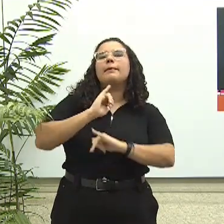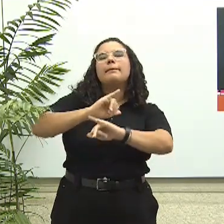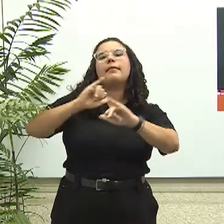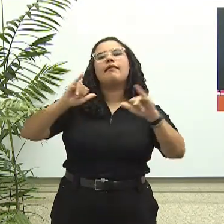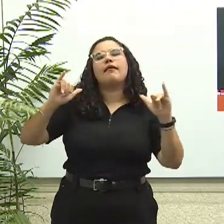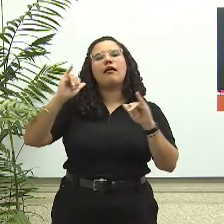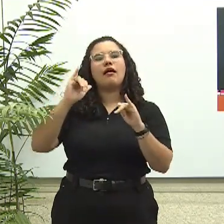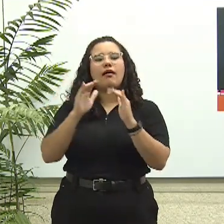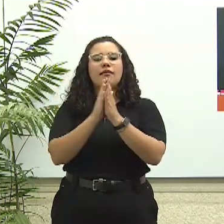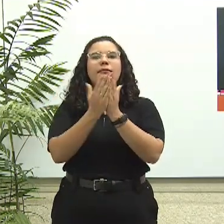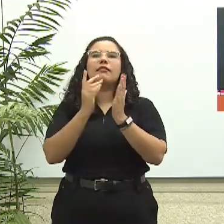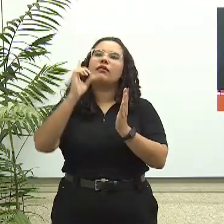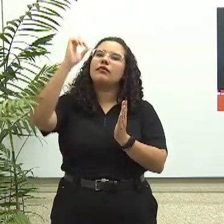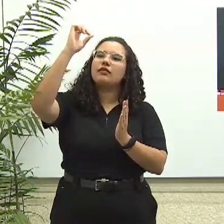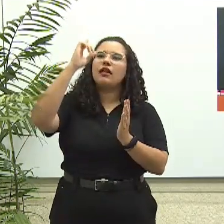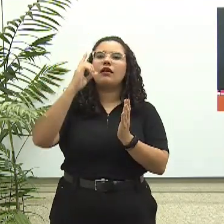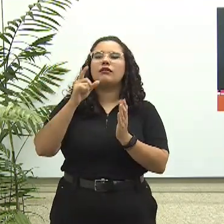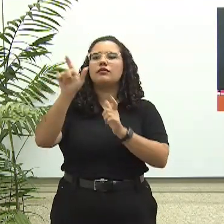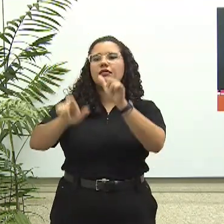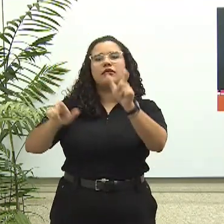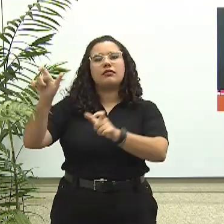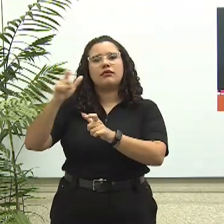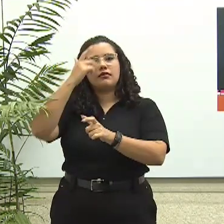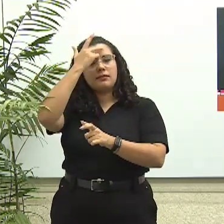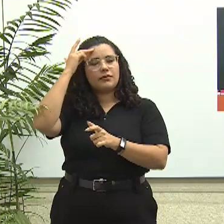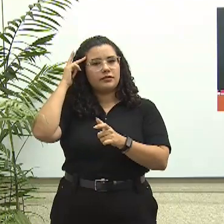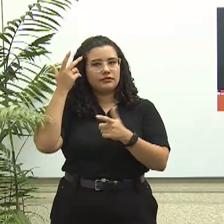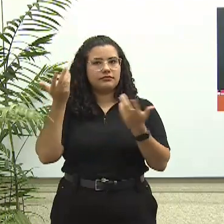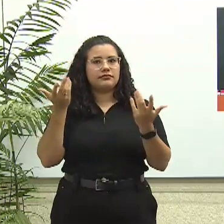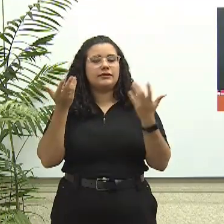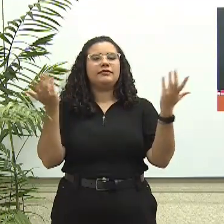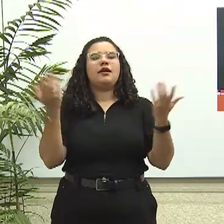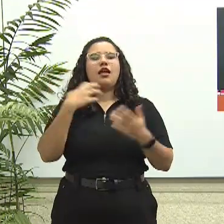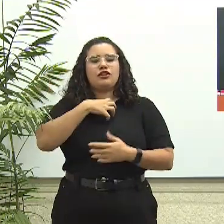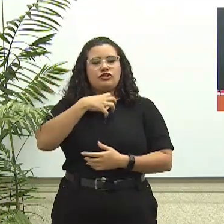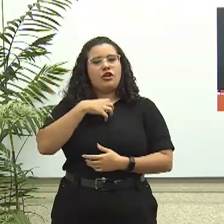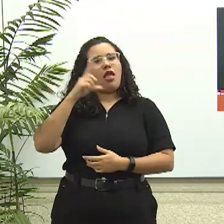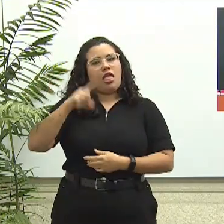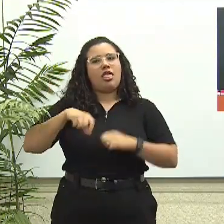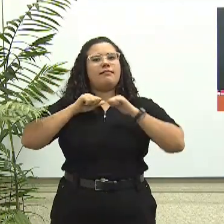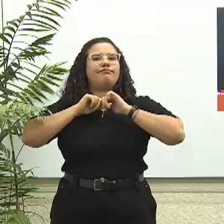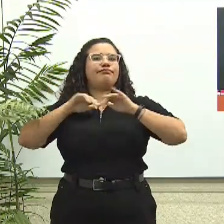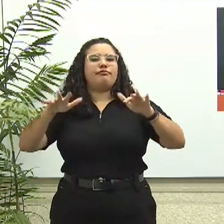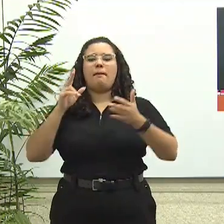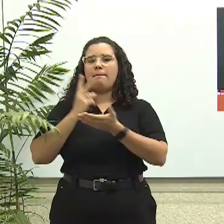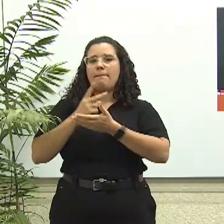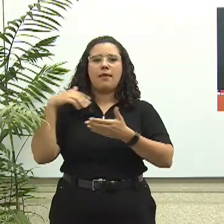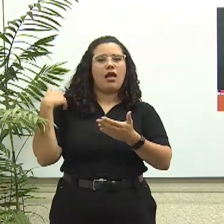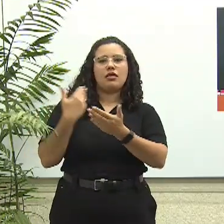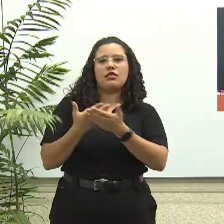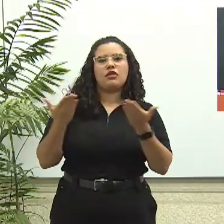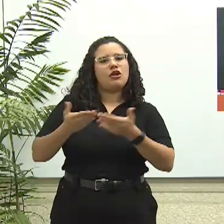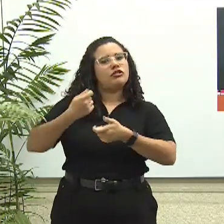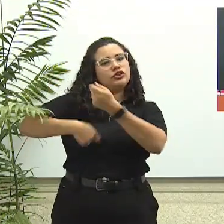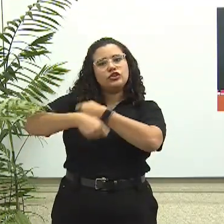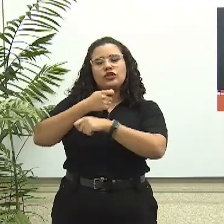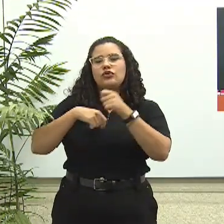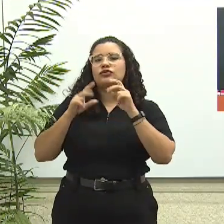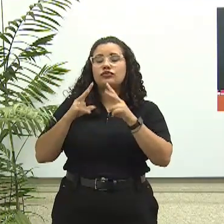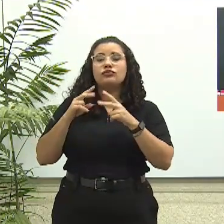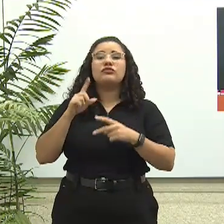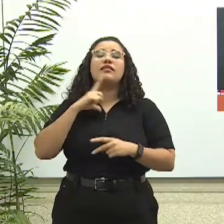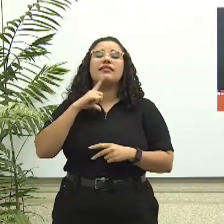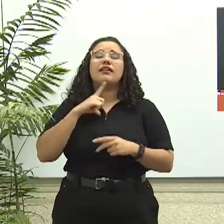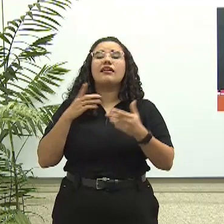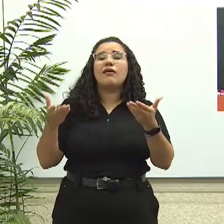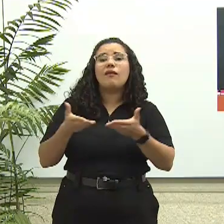selvagens Então essa ideia da benevolência ela é um grande modelo de mercado né de modelo de negócio que hoje ele vem